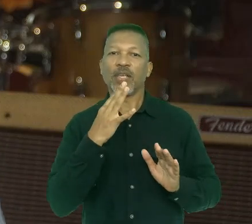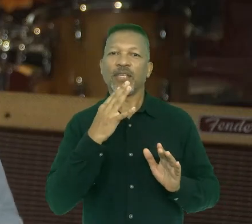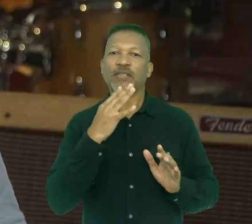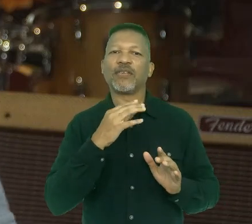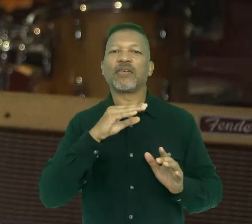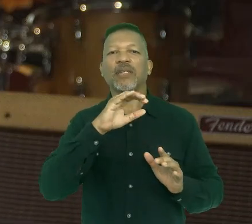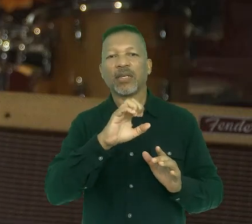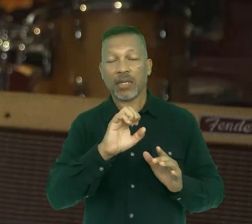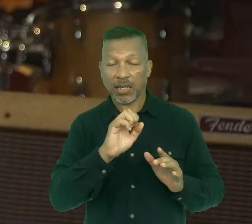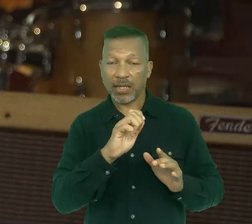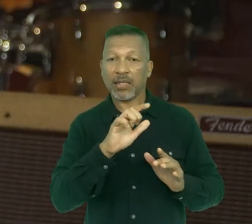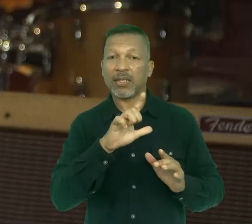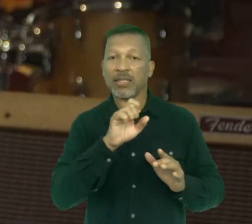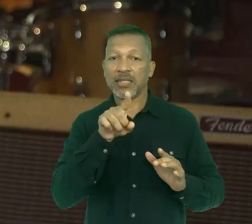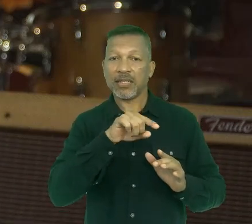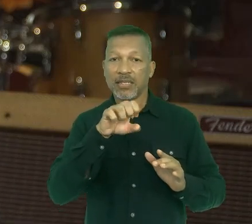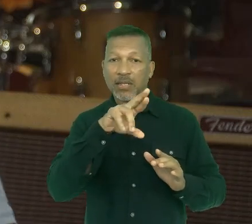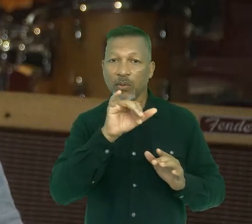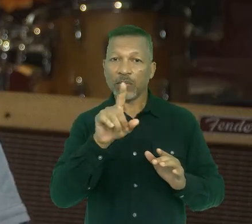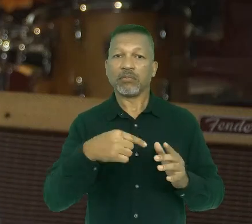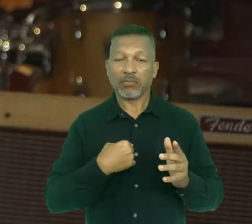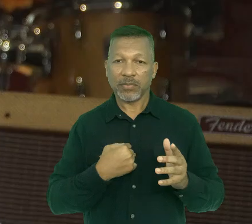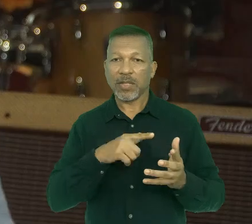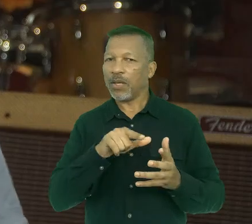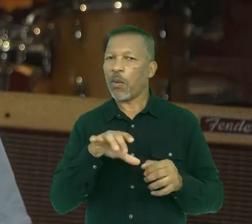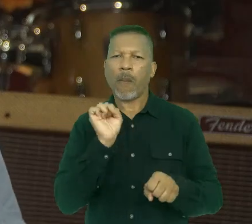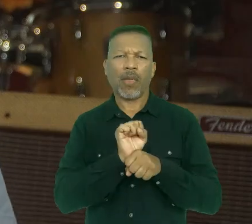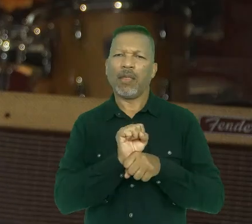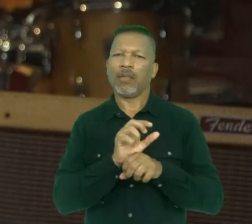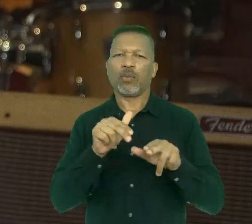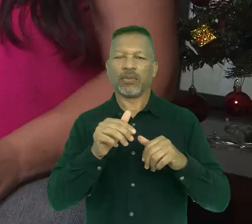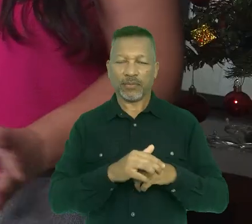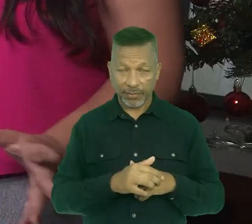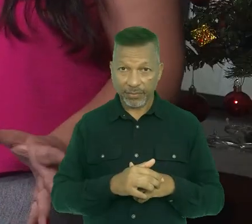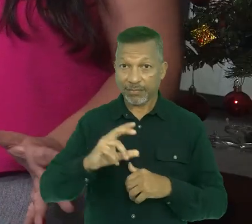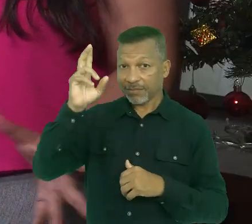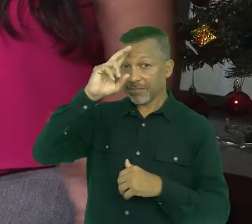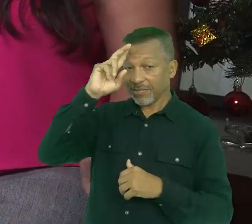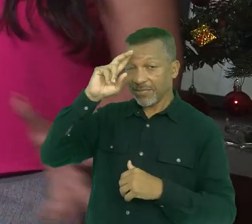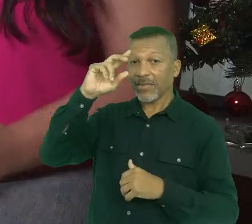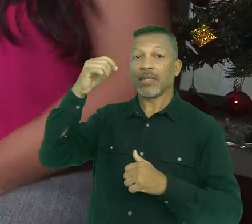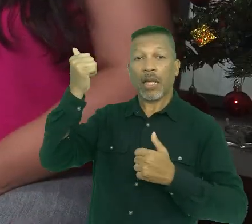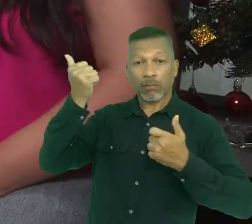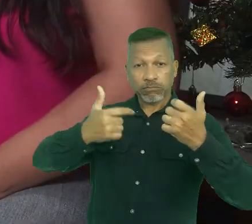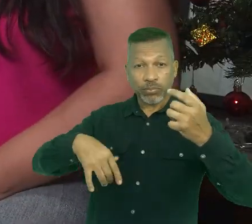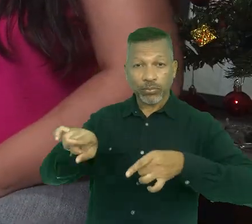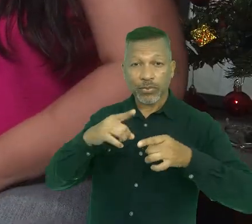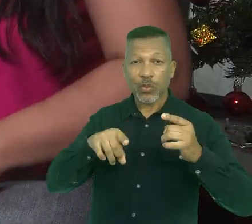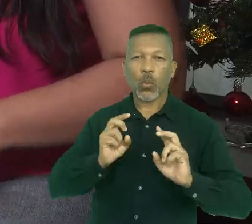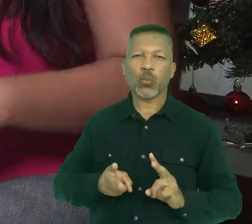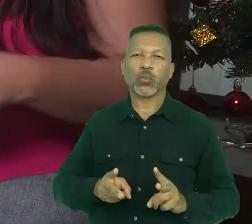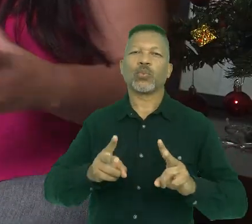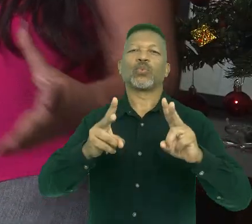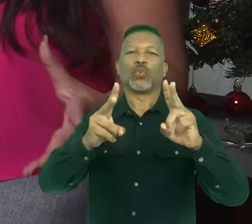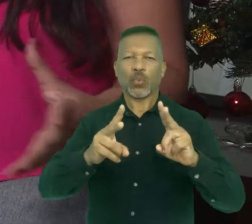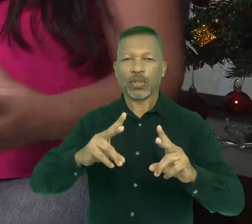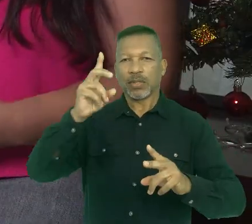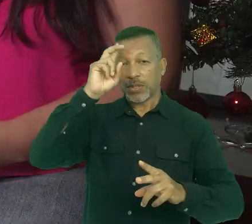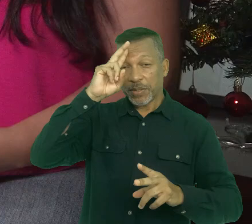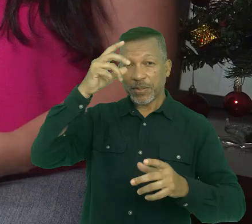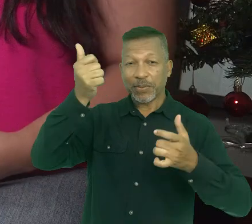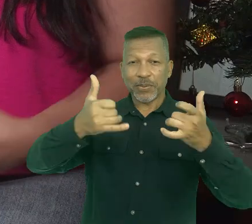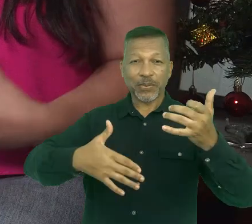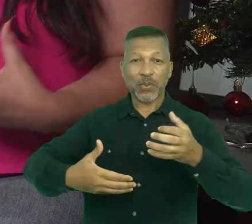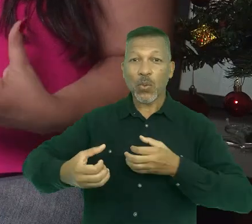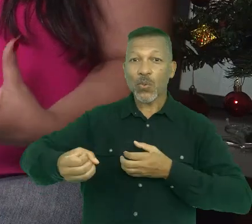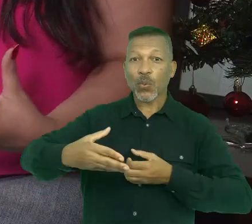Eliseu. Depois o Rubinho do Bandolim. Aí não parei mais. E a história da música de Patinga continua sendo